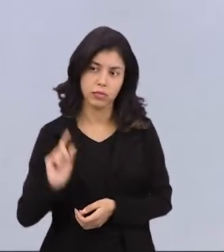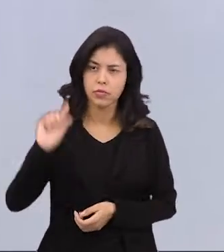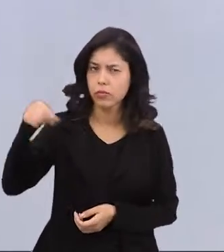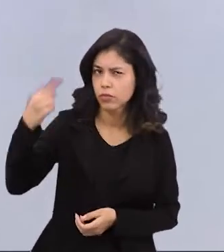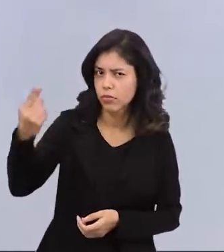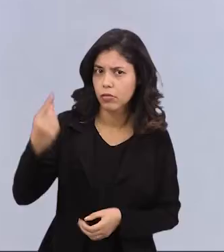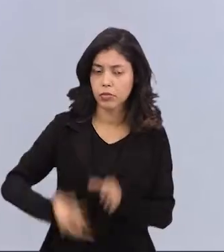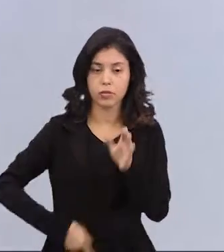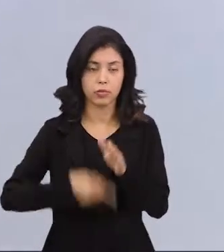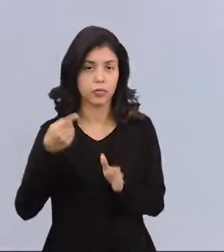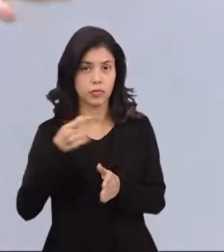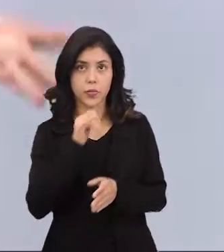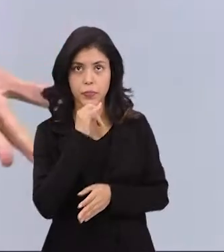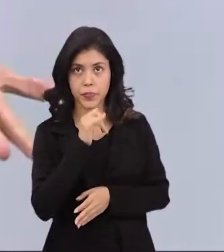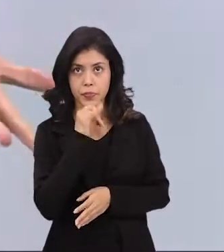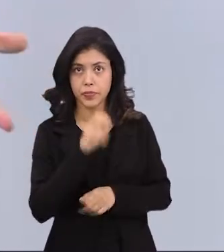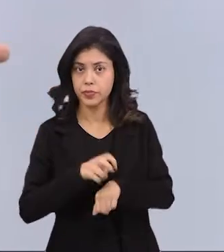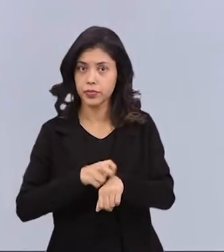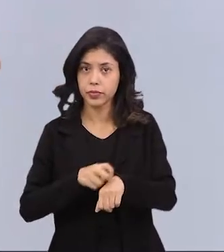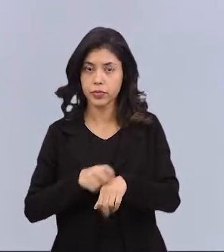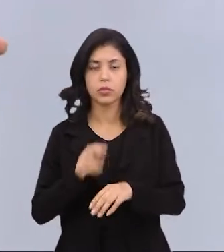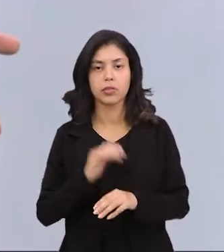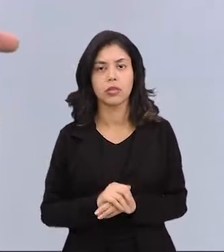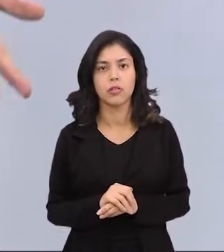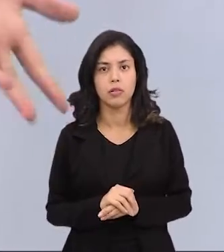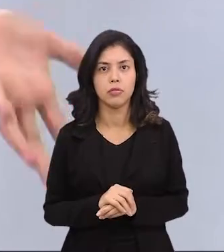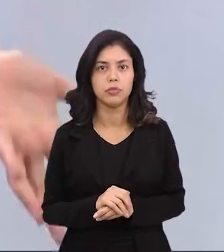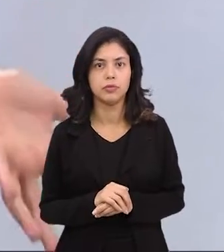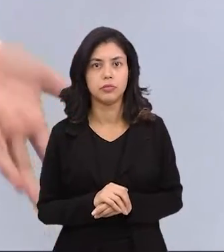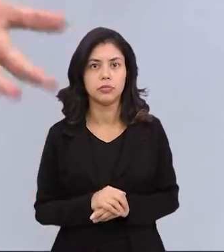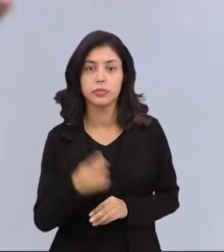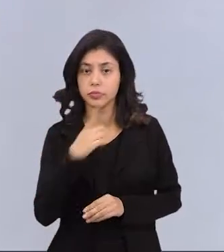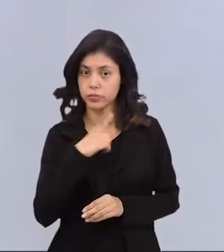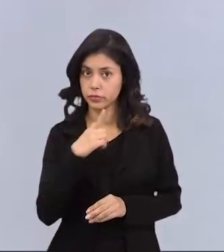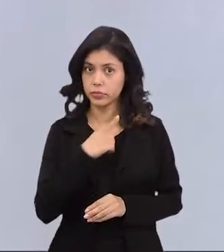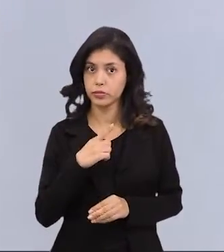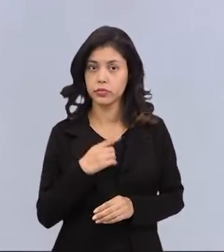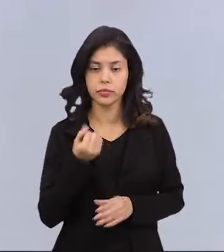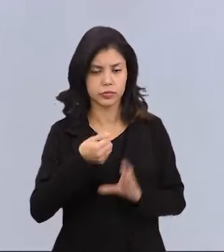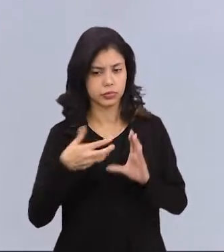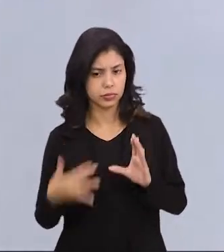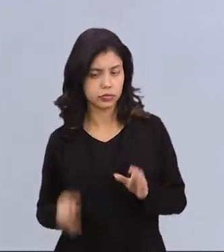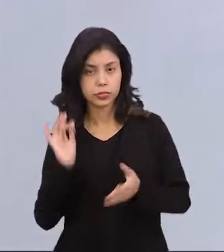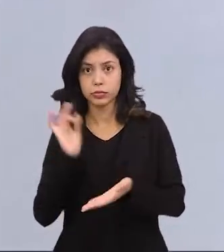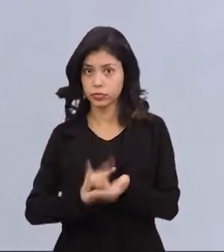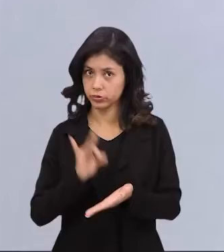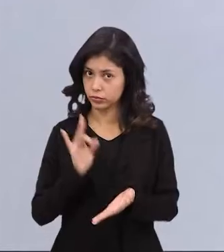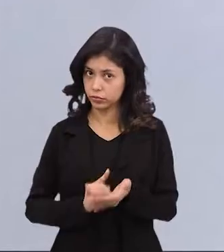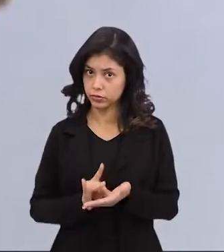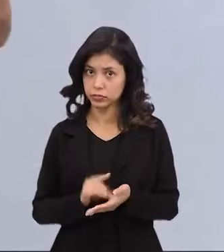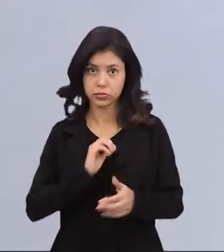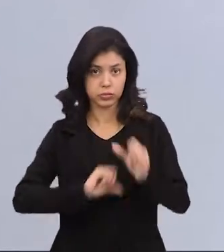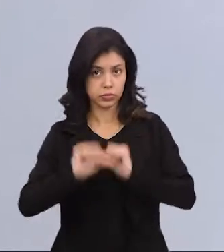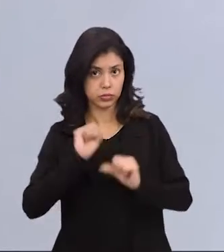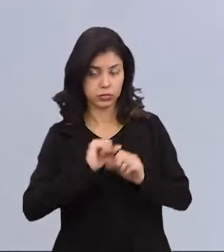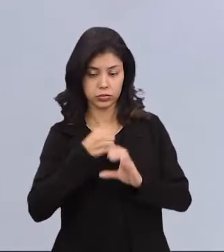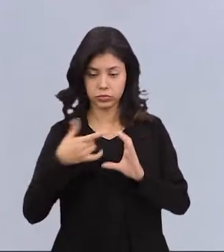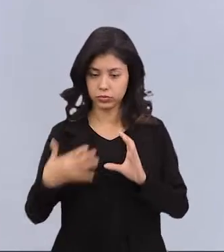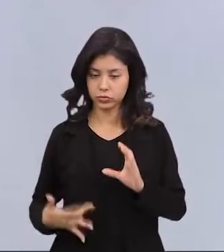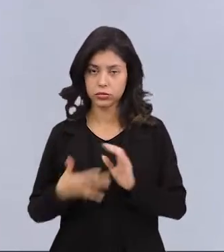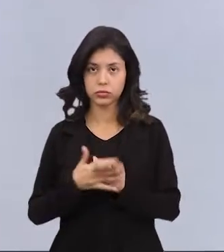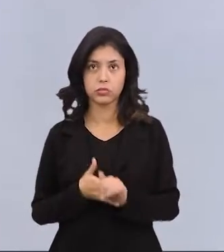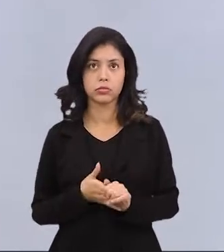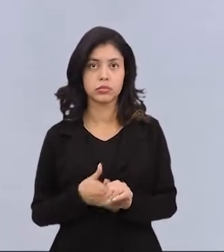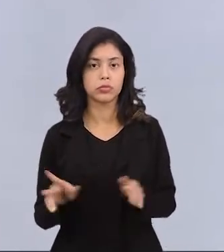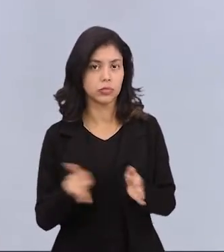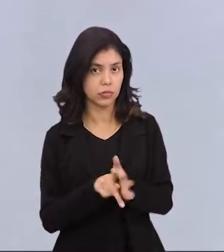primeiro exemplo, o lado que ficou verde foi o lado que houve uma especiação, que de fato mudou de espécie. E o